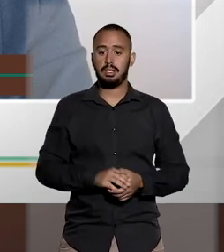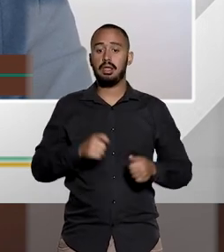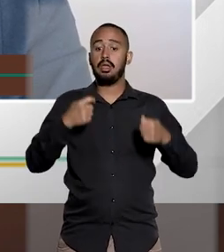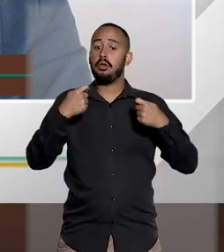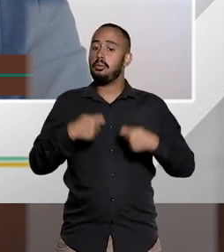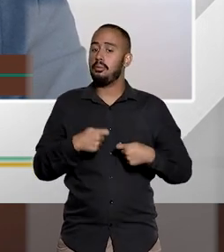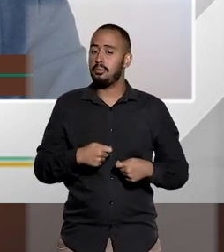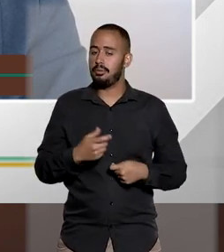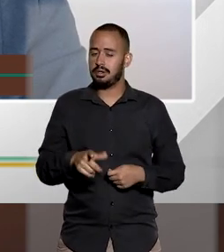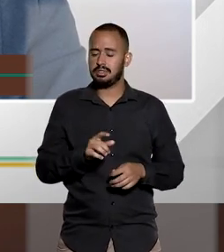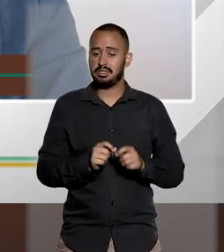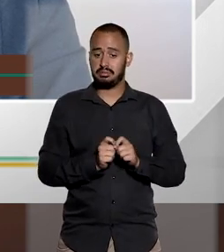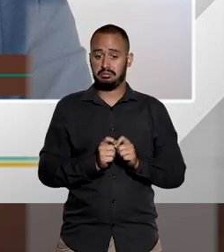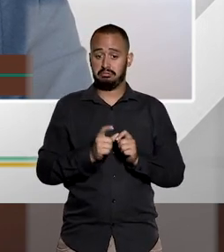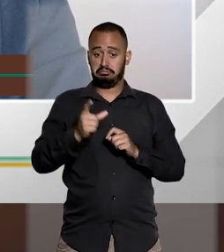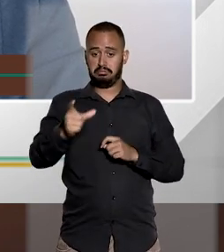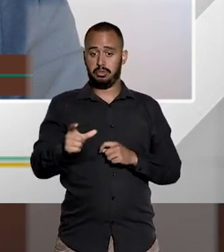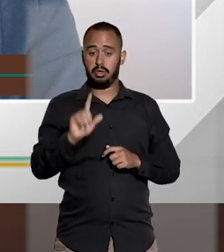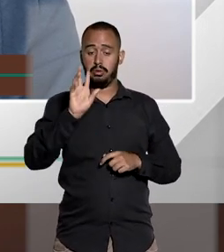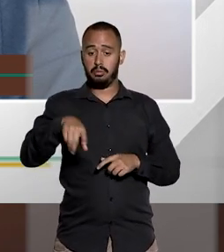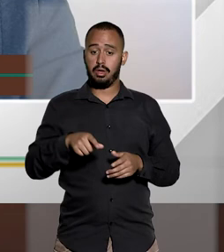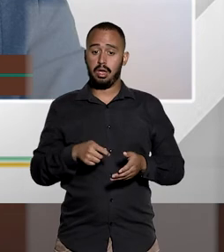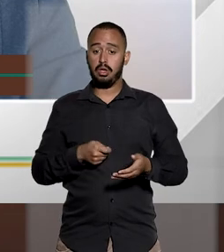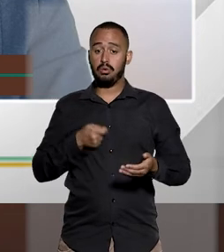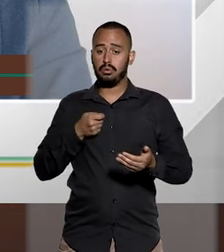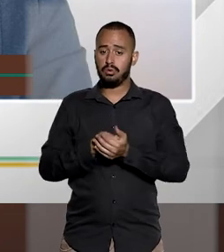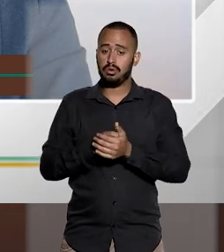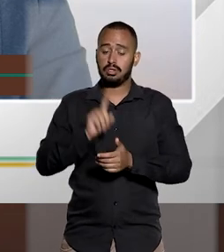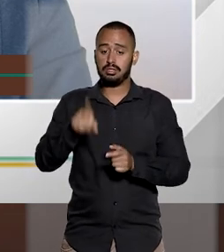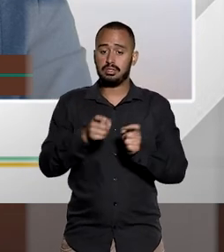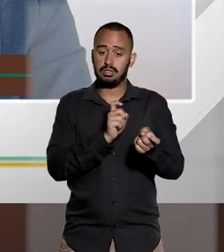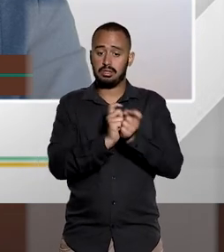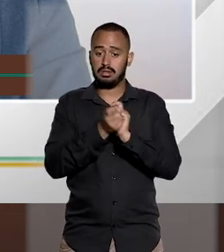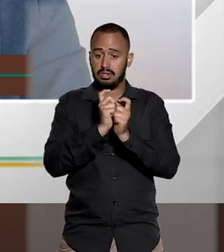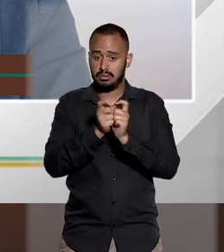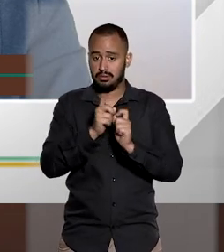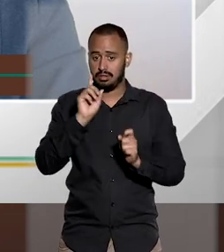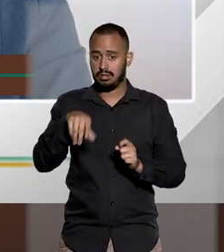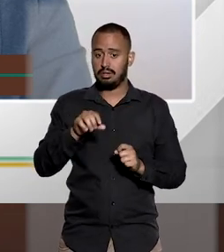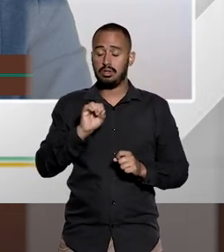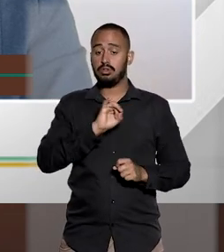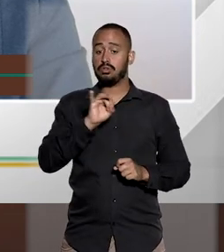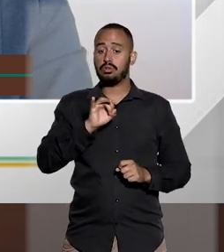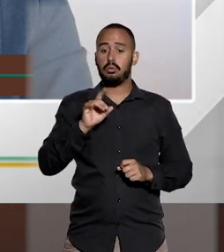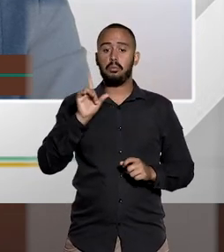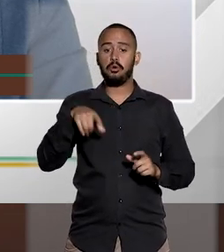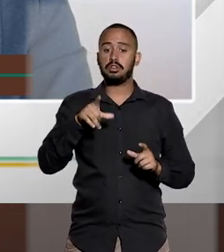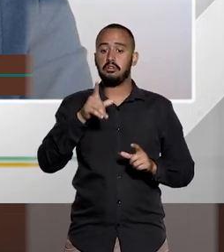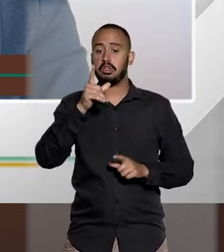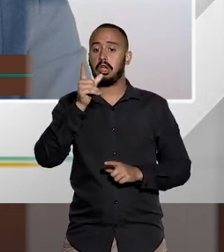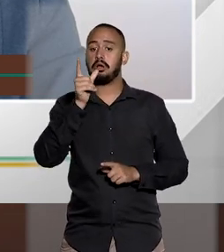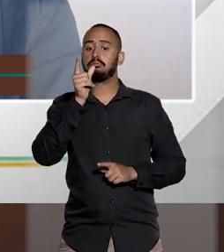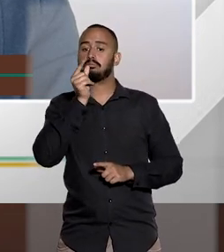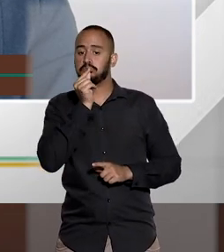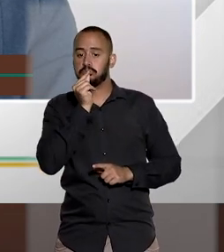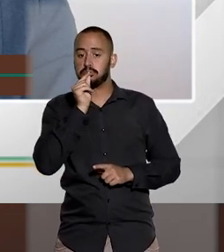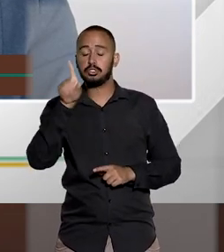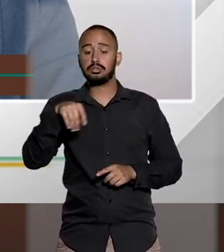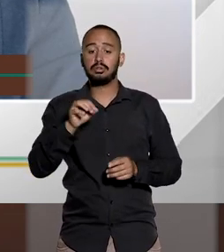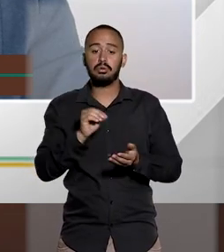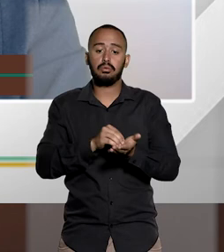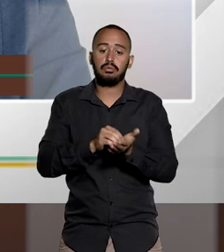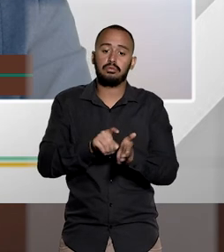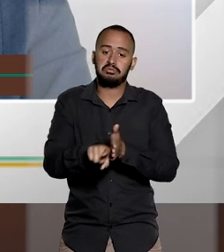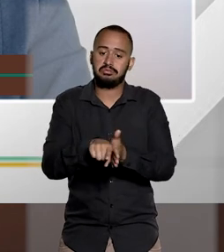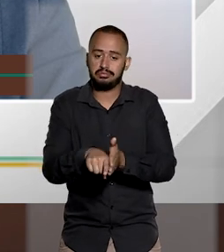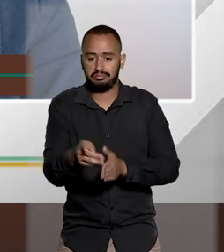que há essa extensão e uma exigência maior da administração para que ela não fique omissa em relação à fiscalização. E